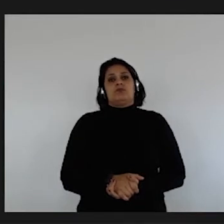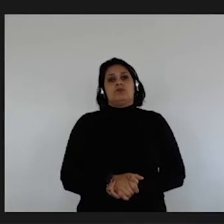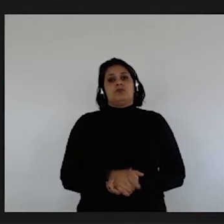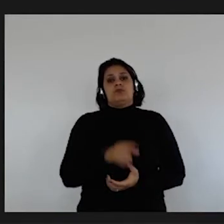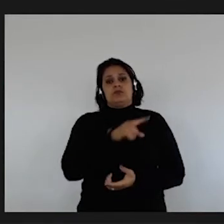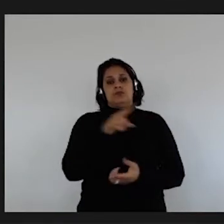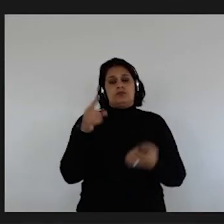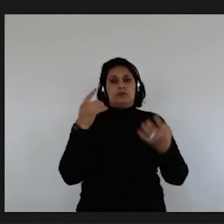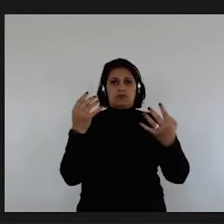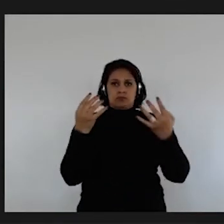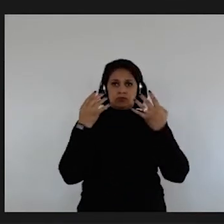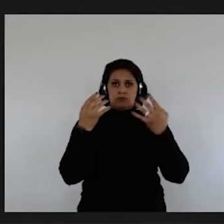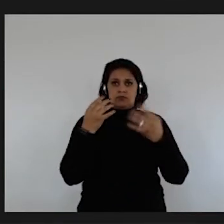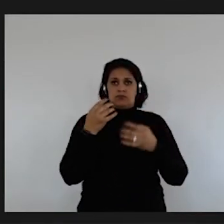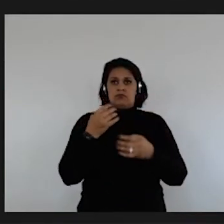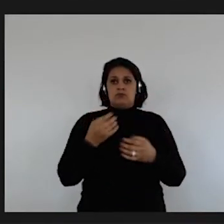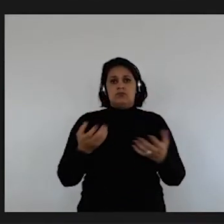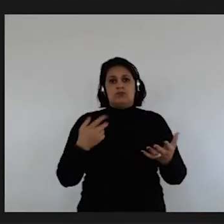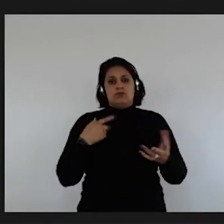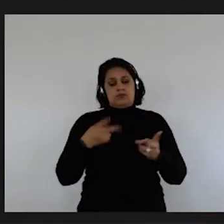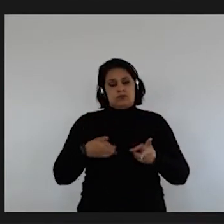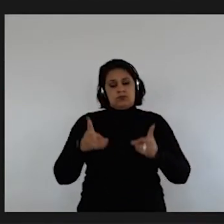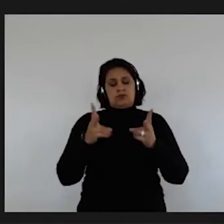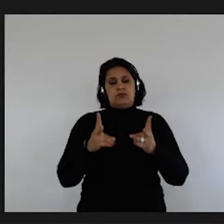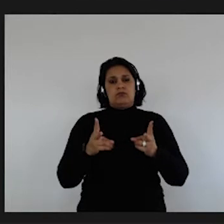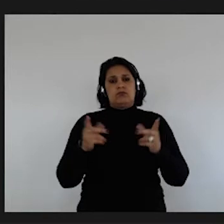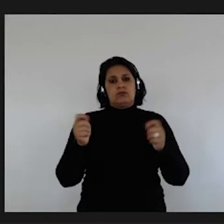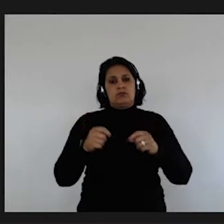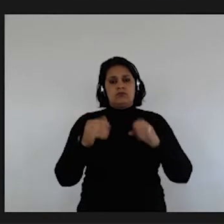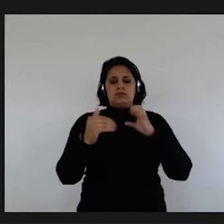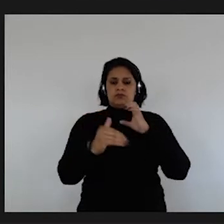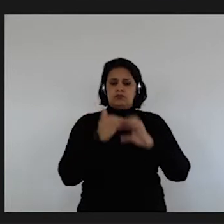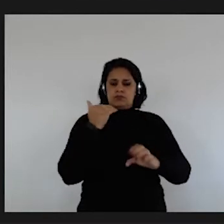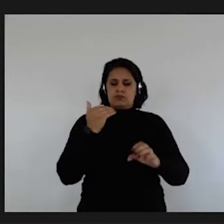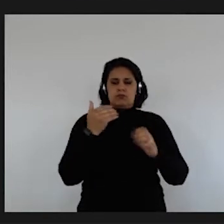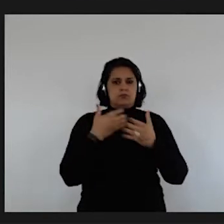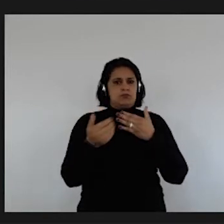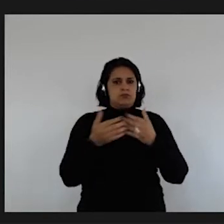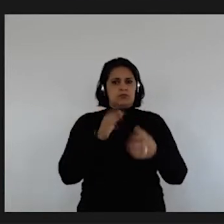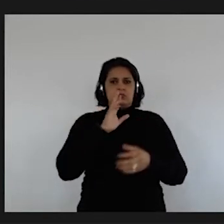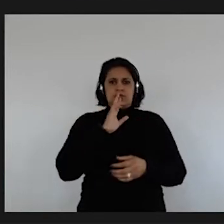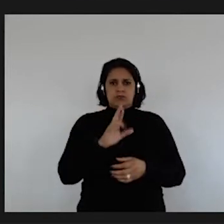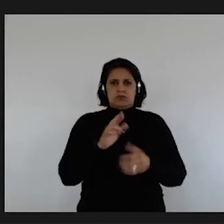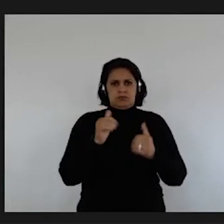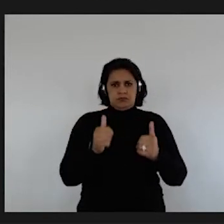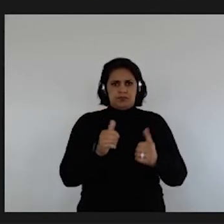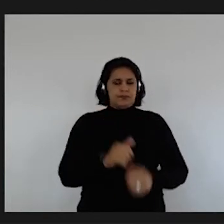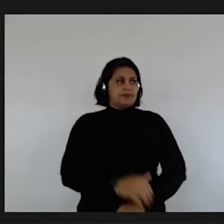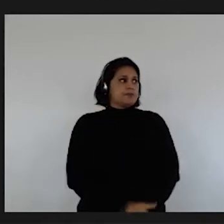que me ouvirem. Muito obrigada, eu fico à disposição por e-mail para responder qualquer questão. Obrigada.